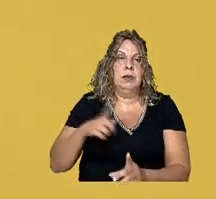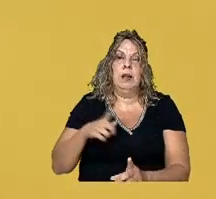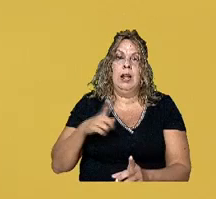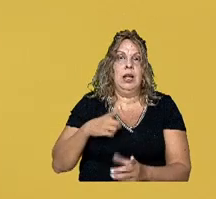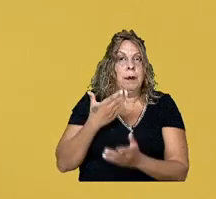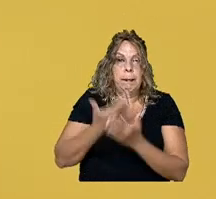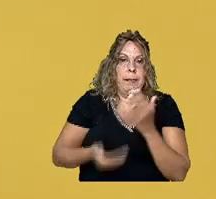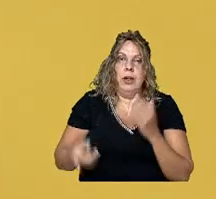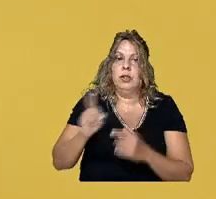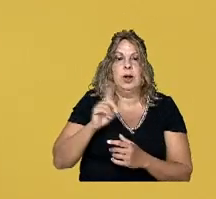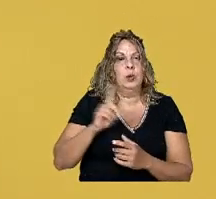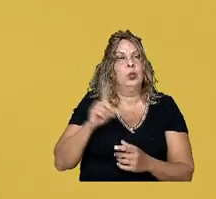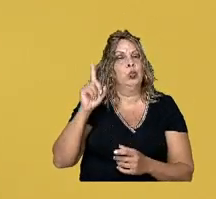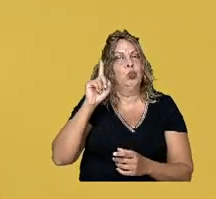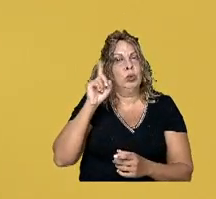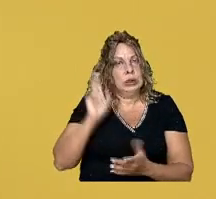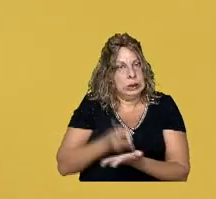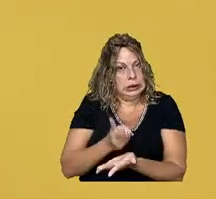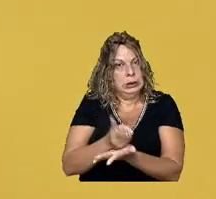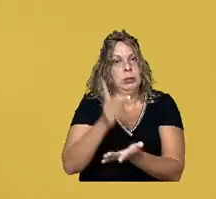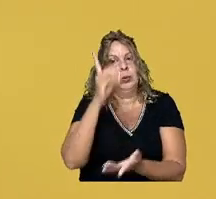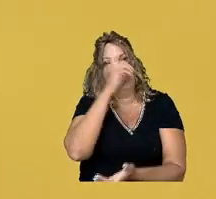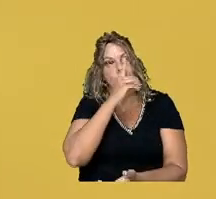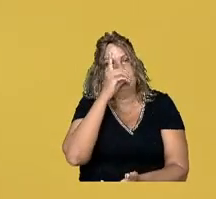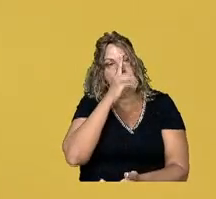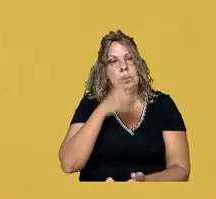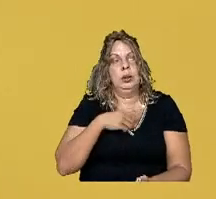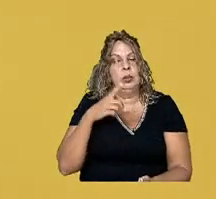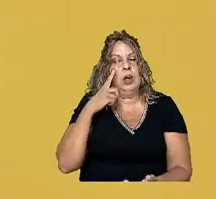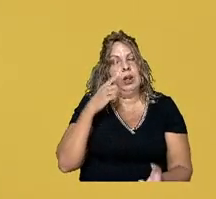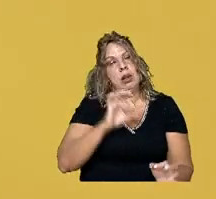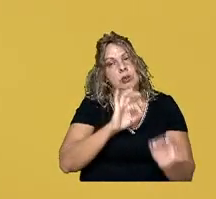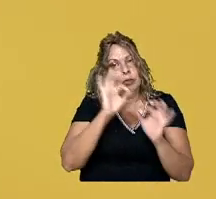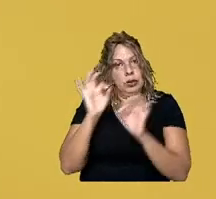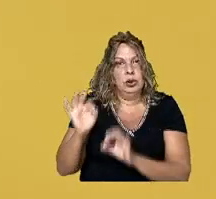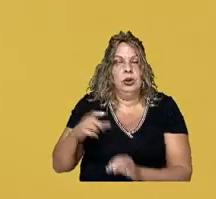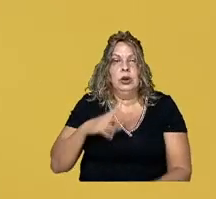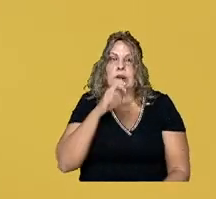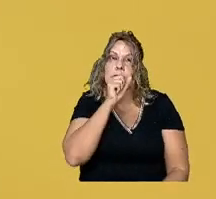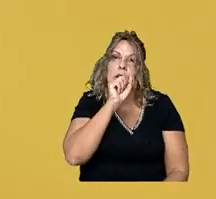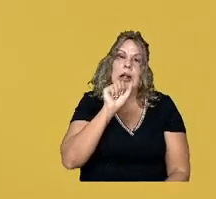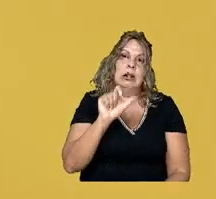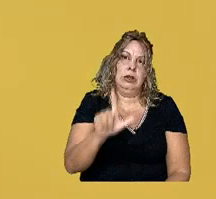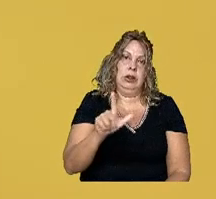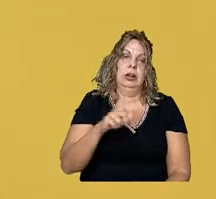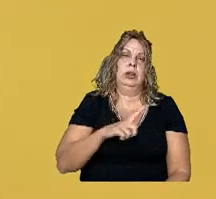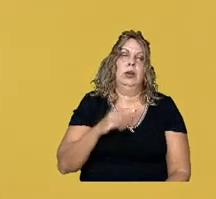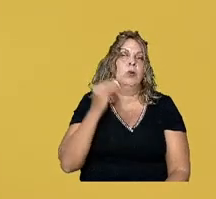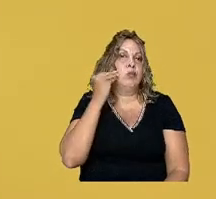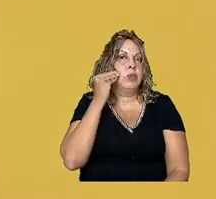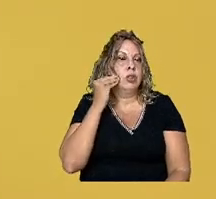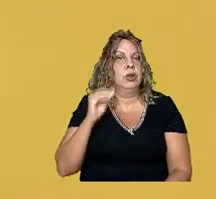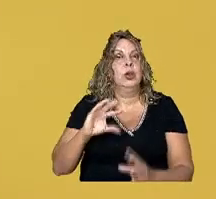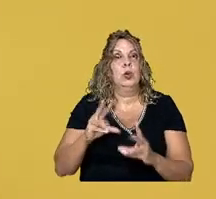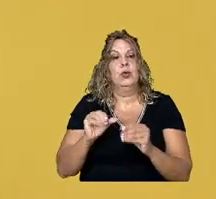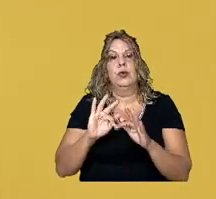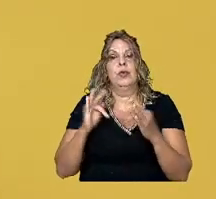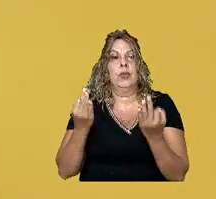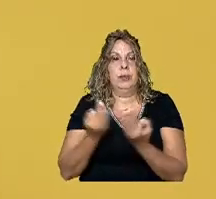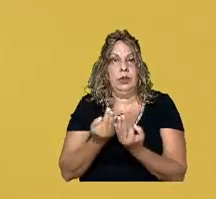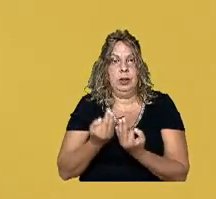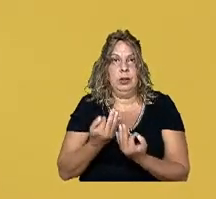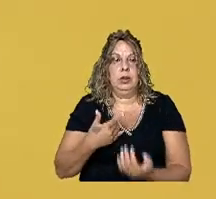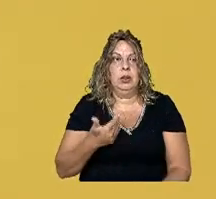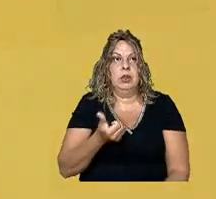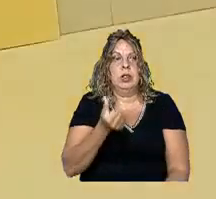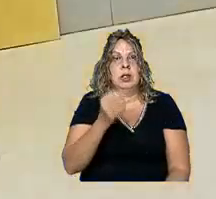toda lá no Conjunto Manuel Prado Franco, gente, em Laranjeiras. Um beijo pra você e toda a família, viu? Ó, 60 é a